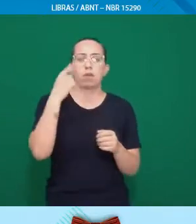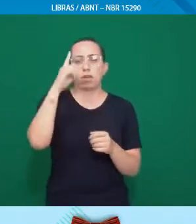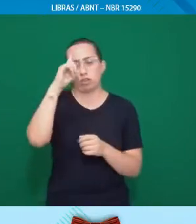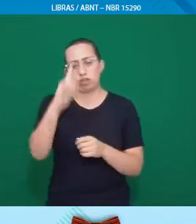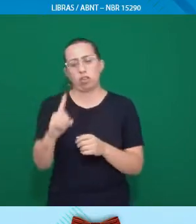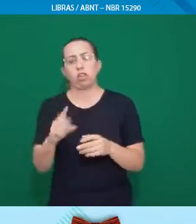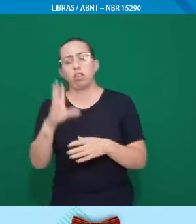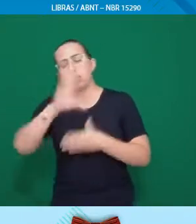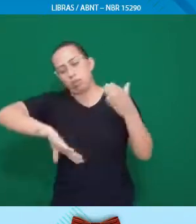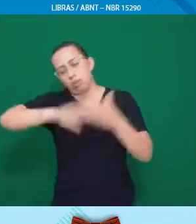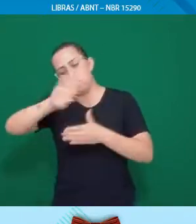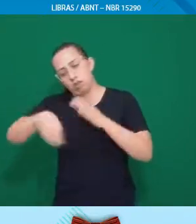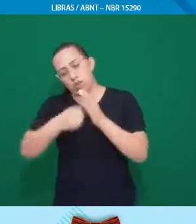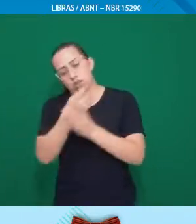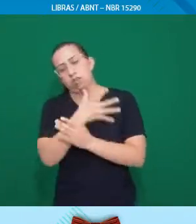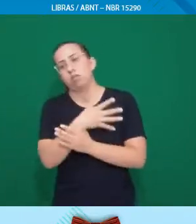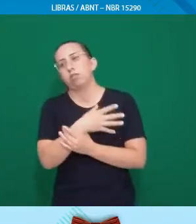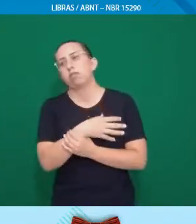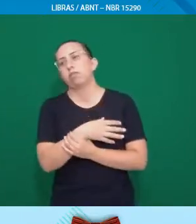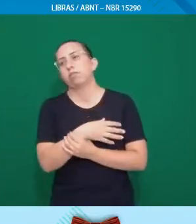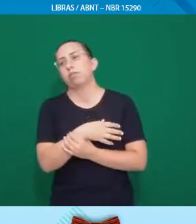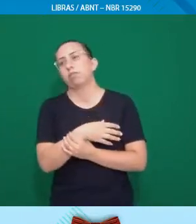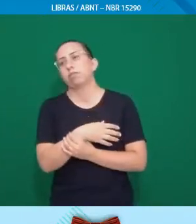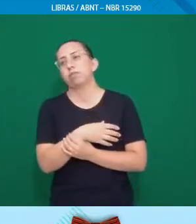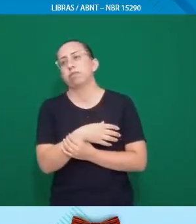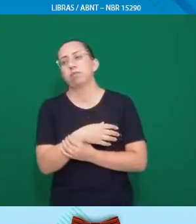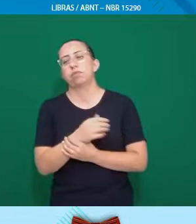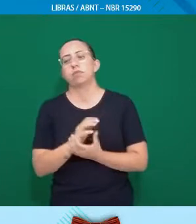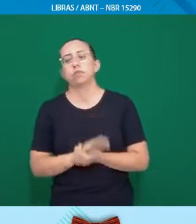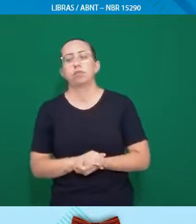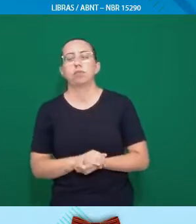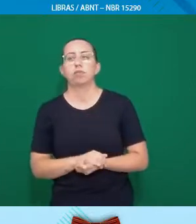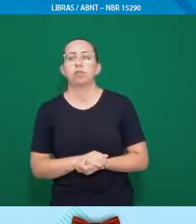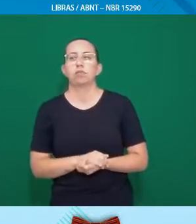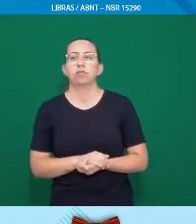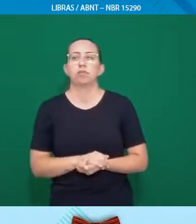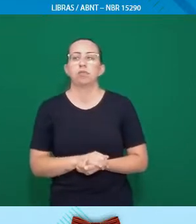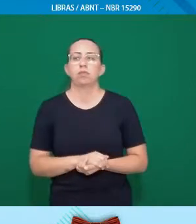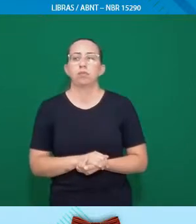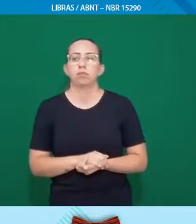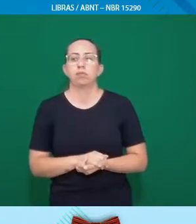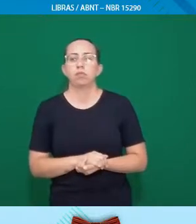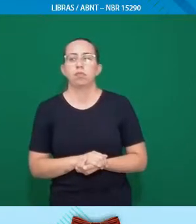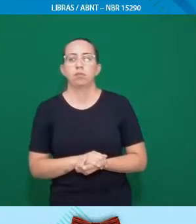direito porque os nossos e o direito nosso